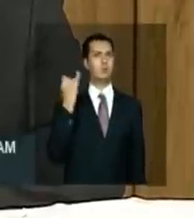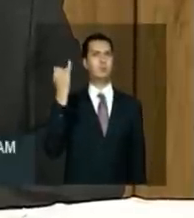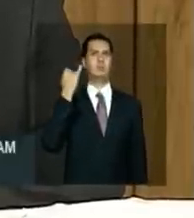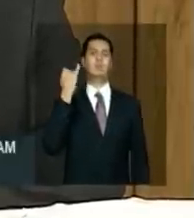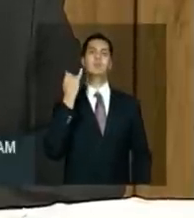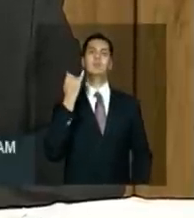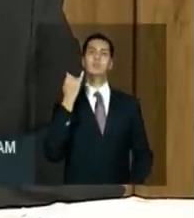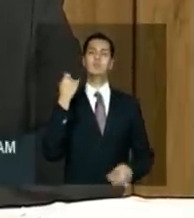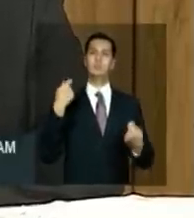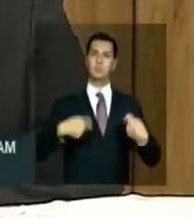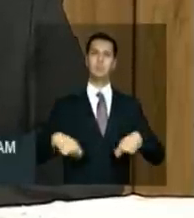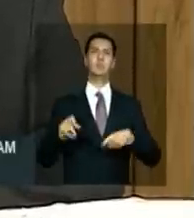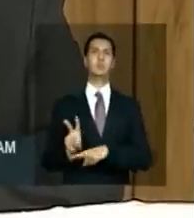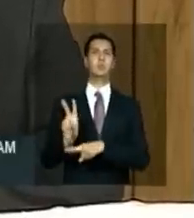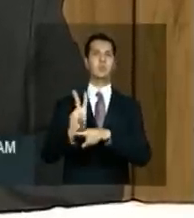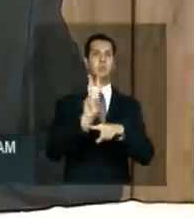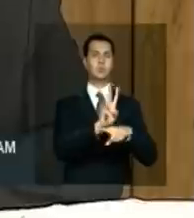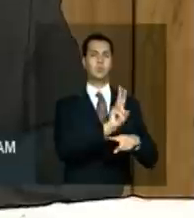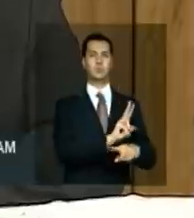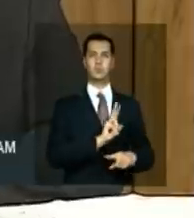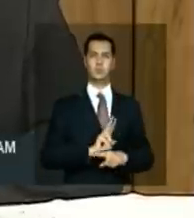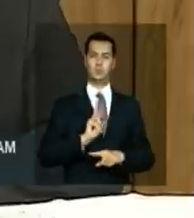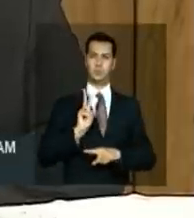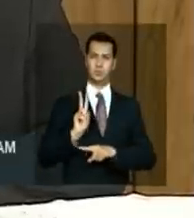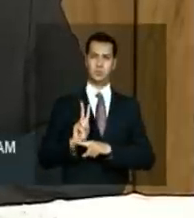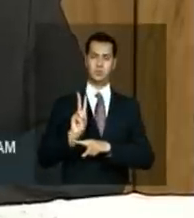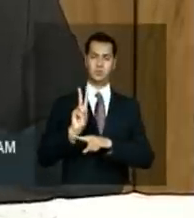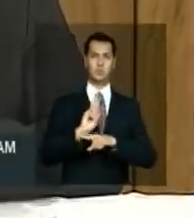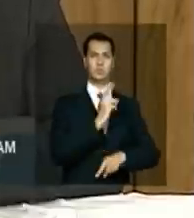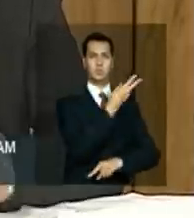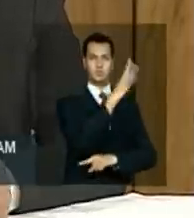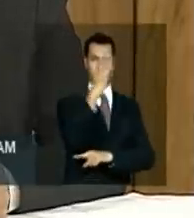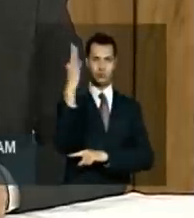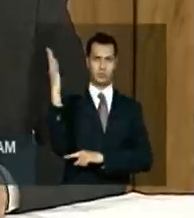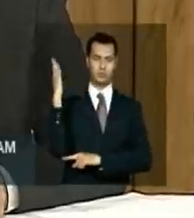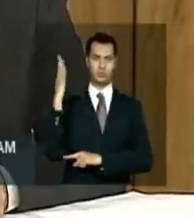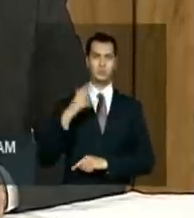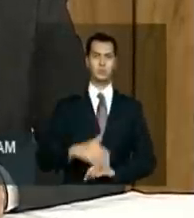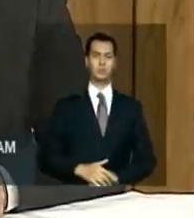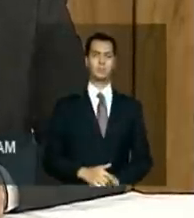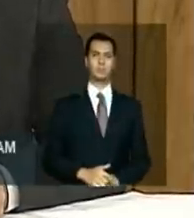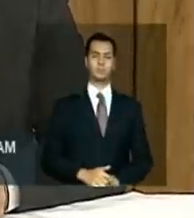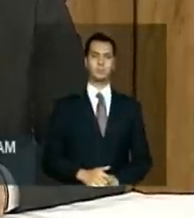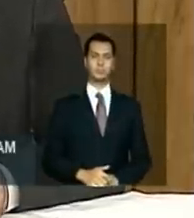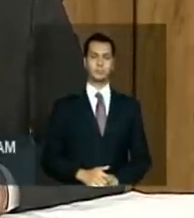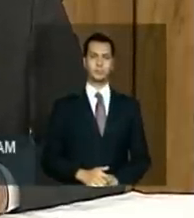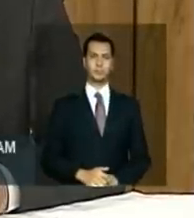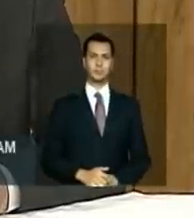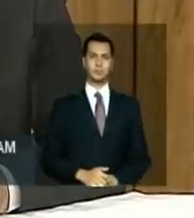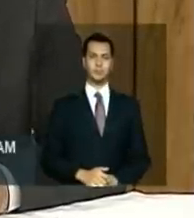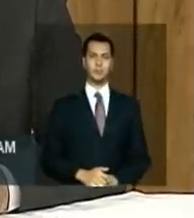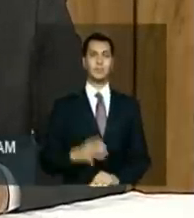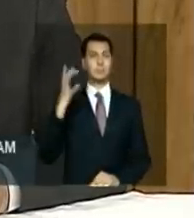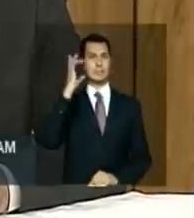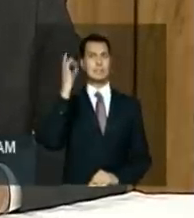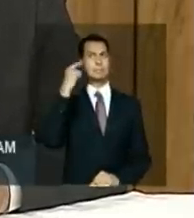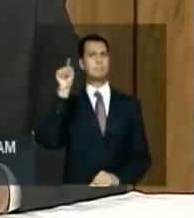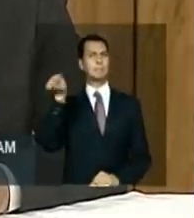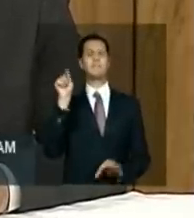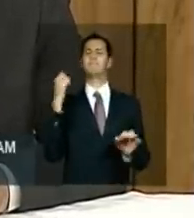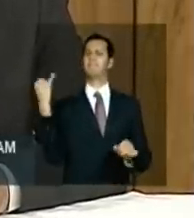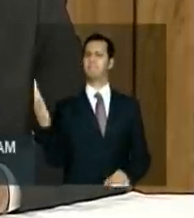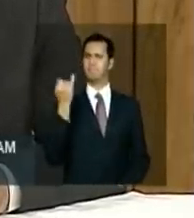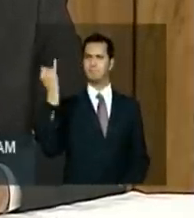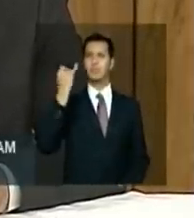proteção sustentável do nosso meio ambiente Além disso também é